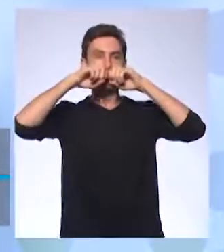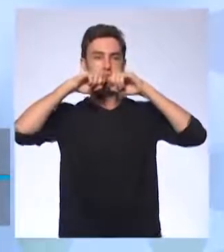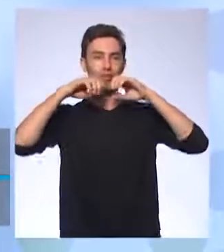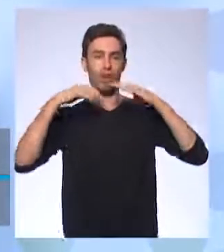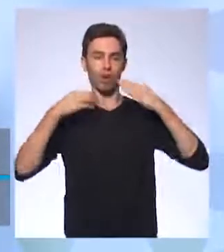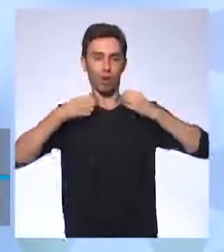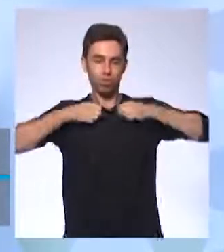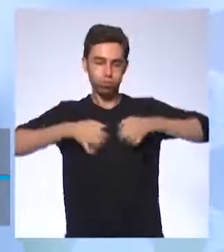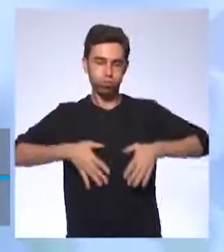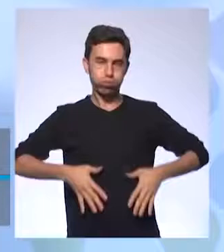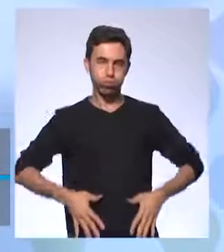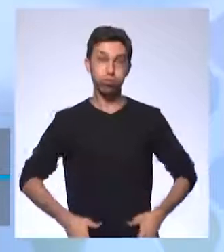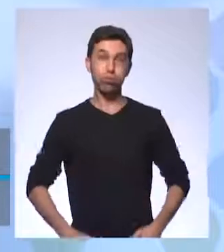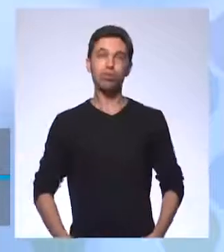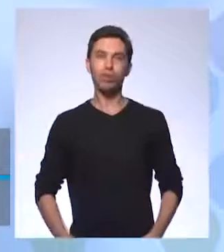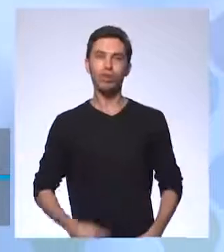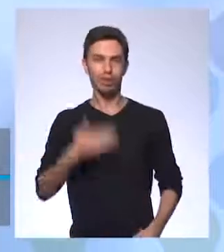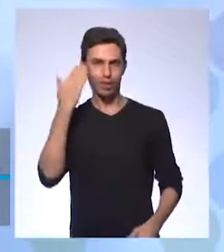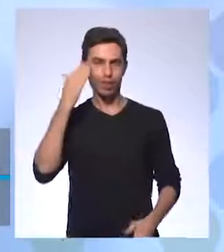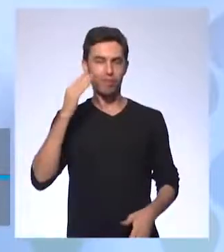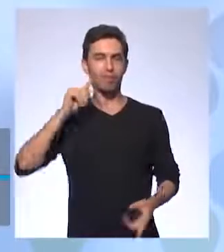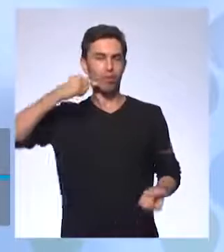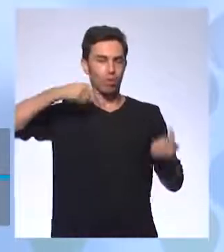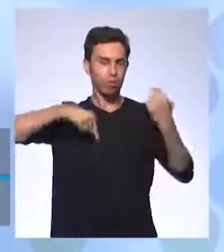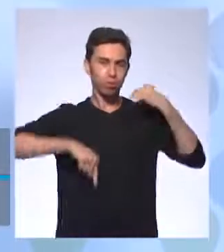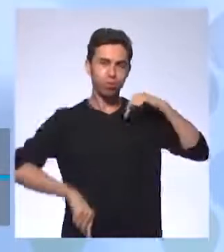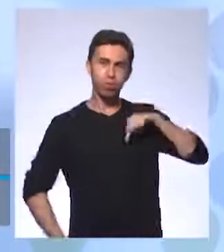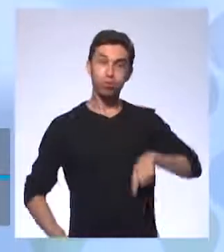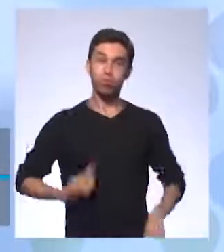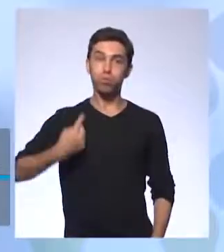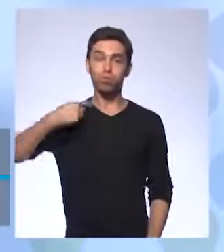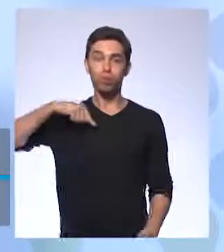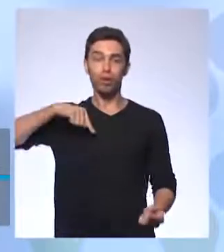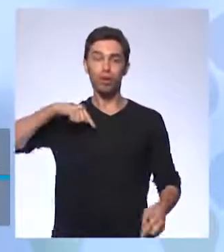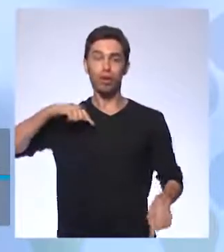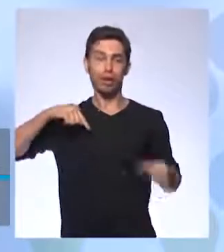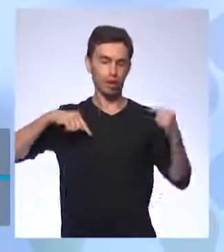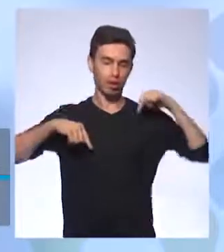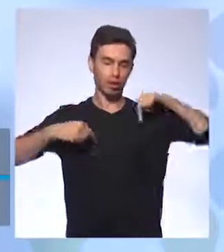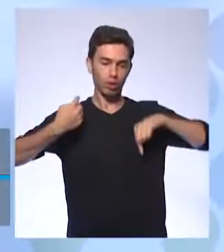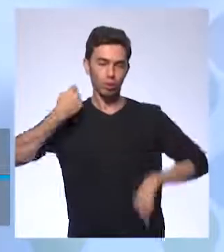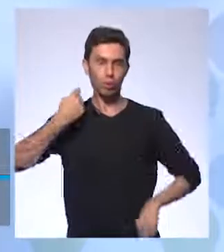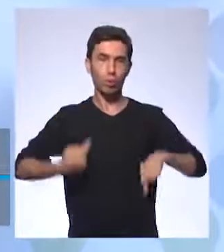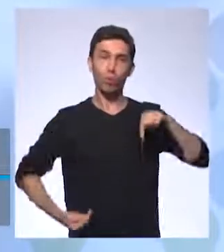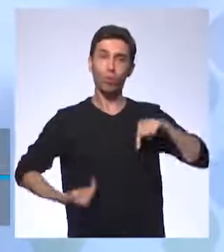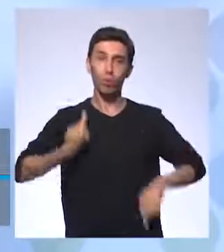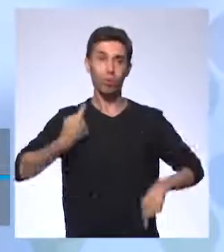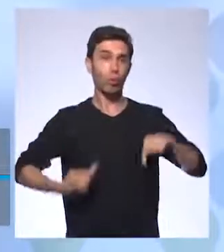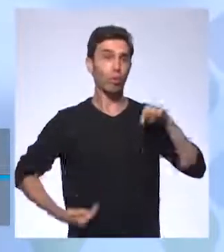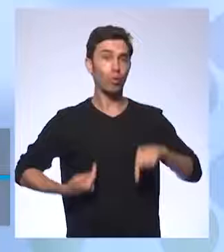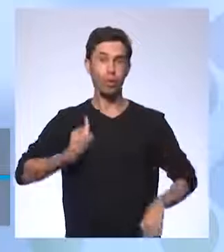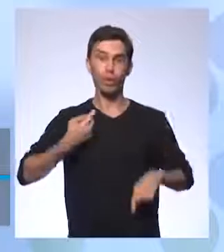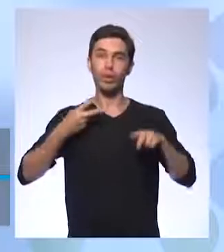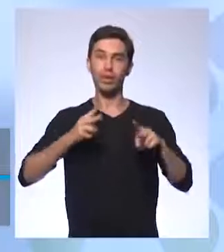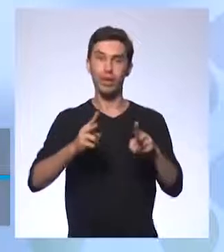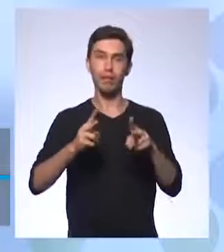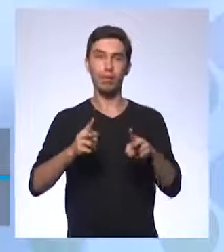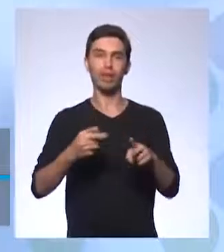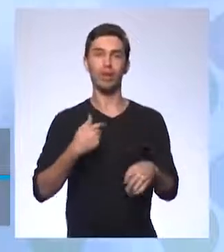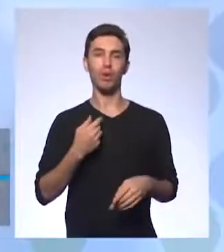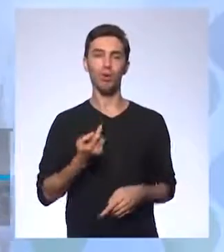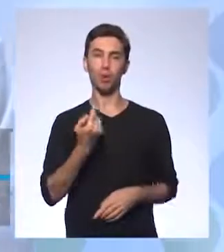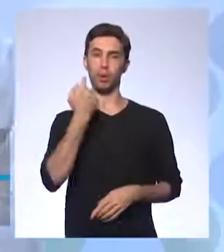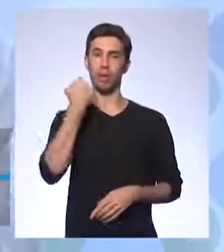eu posso até me arriscar aqui a dizer para vocês que a gente tem mais 2 corações auxiliares. A gente pode dizer assim, que são as panturrilhas,